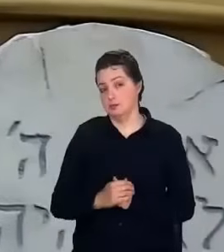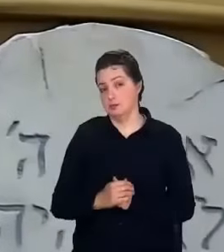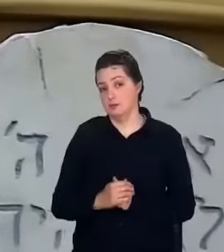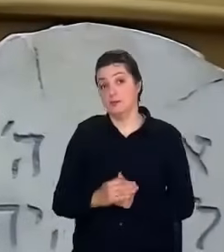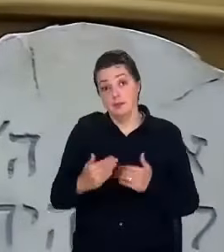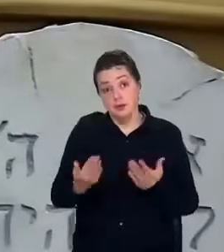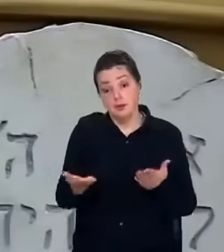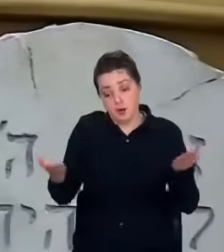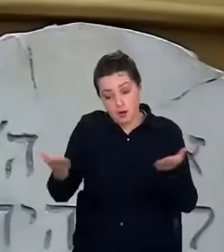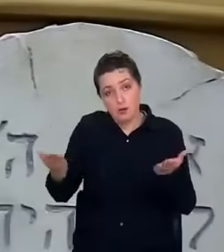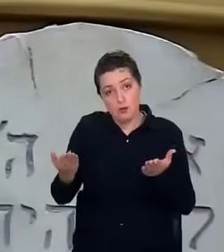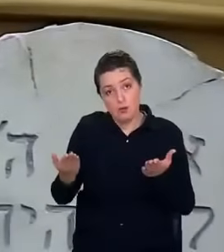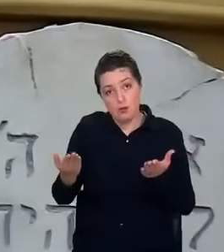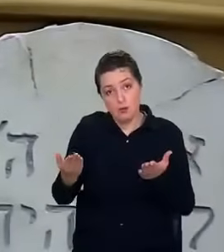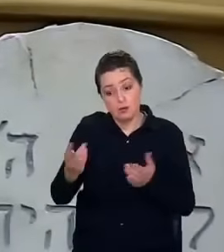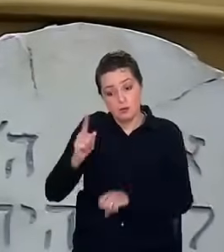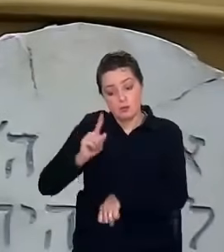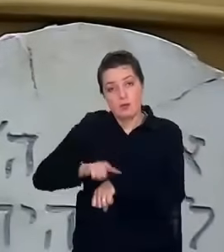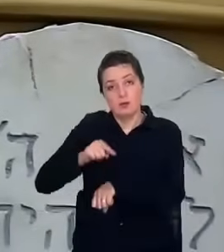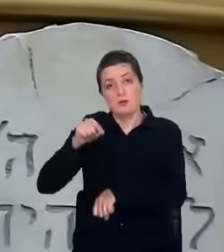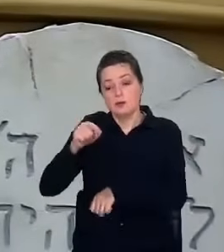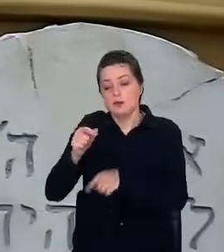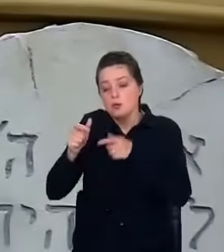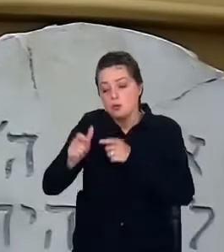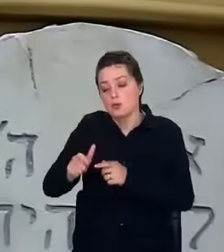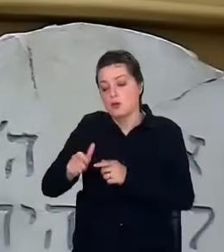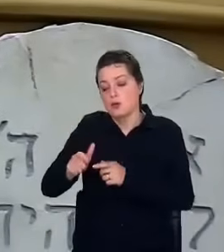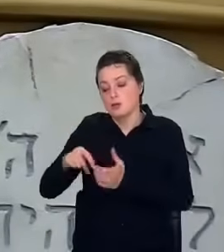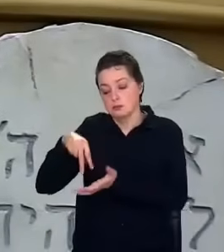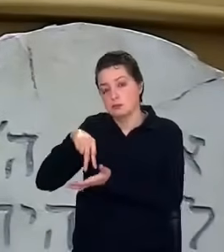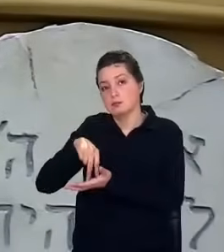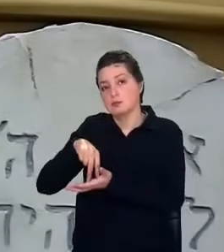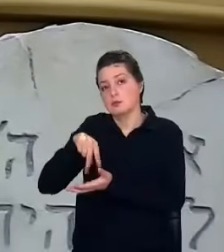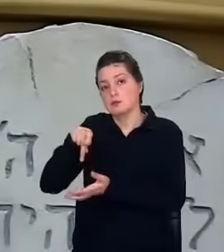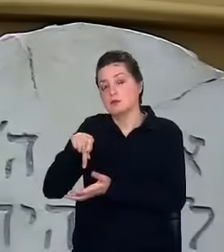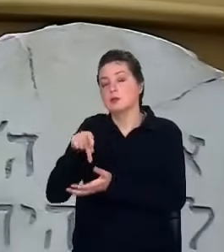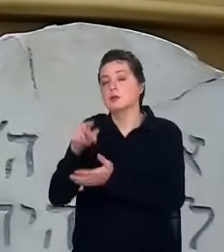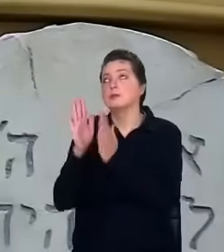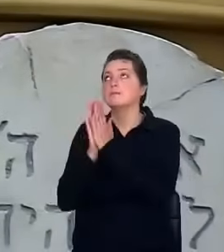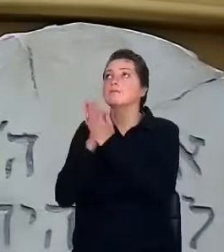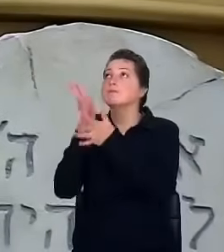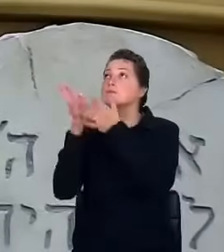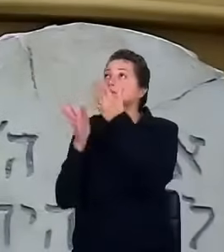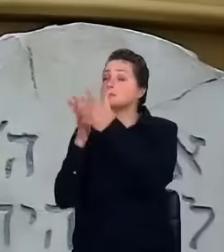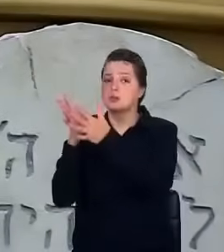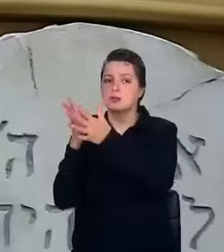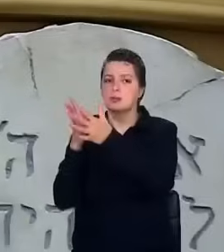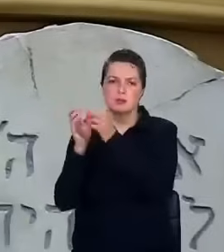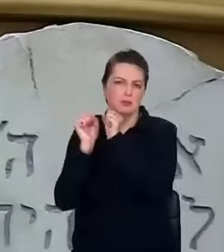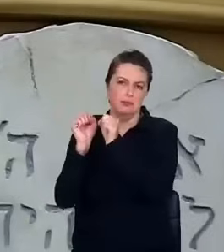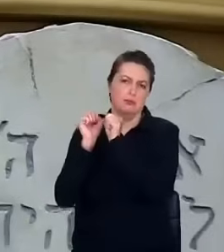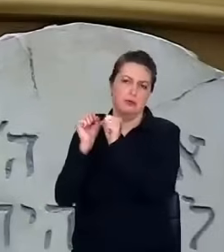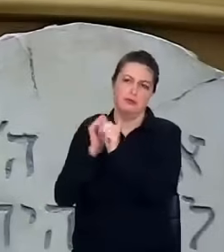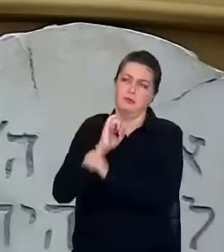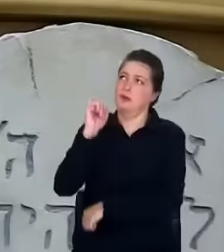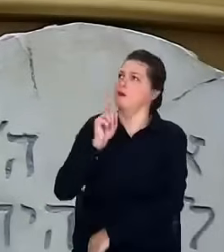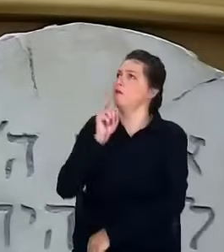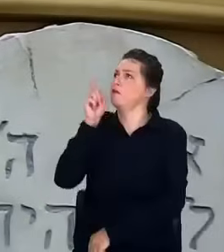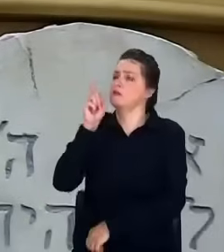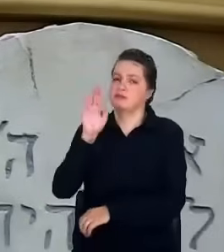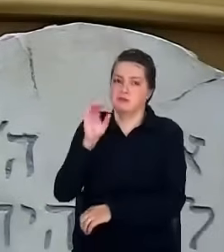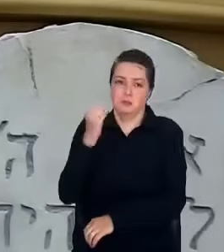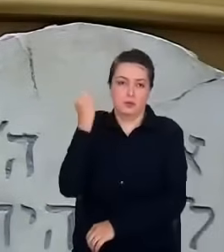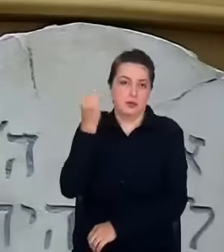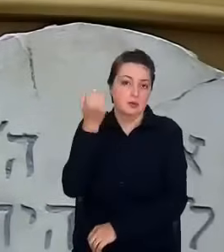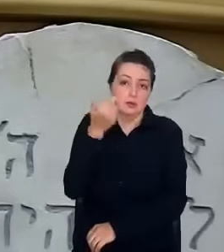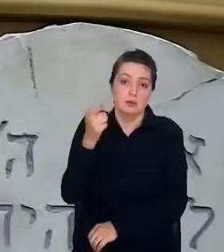está, você vai fazer do seu lugar um altar e vai falar com Deus. Pode chamá-lo de você, não importa. O importante é